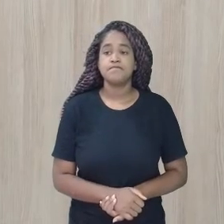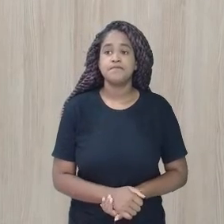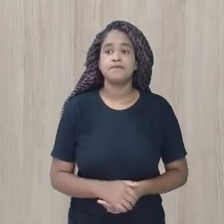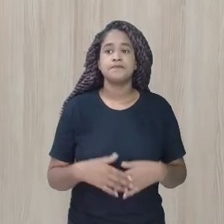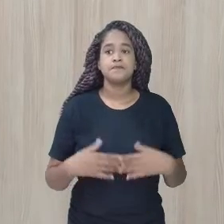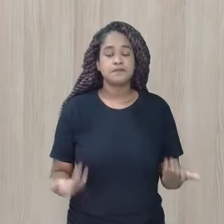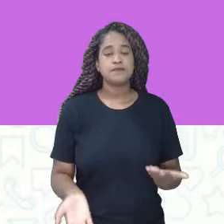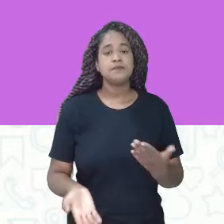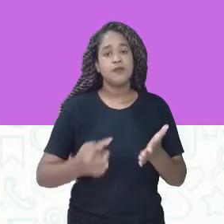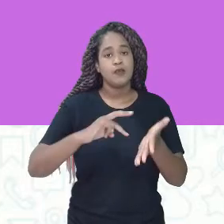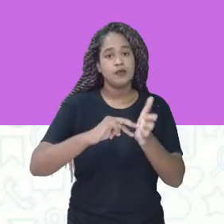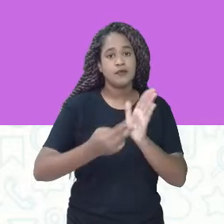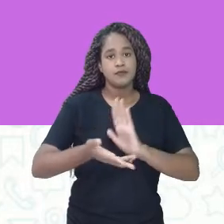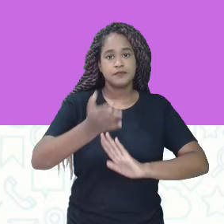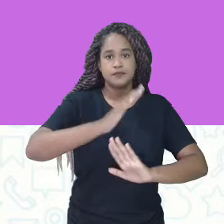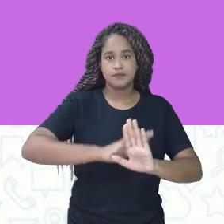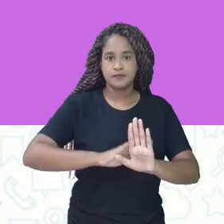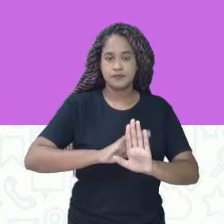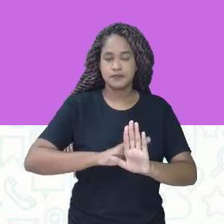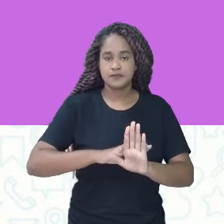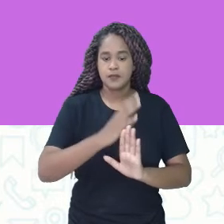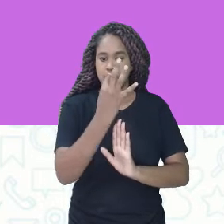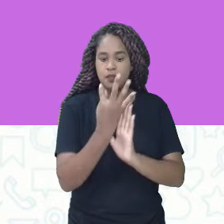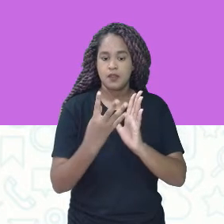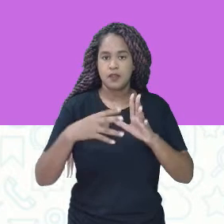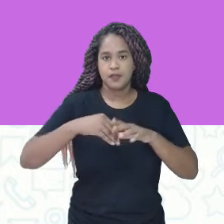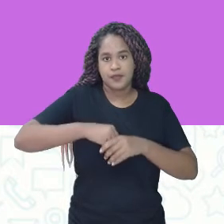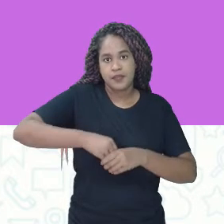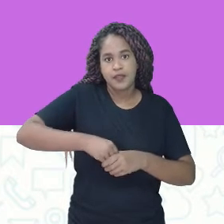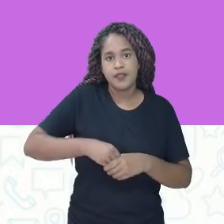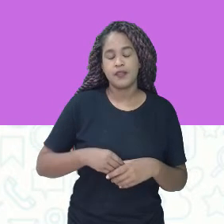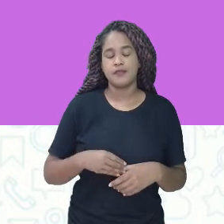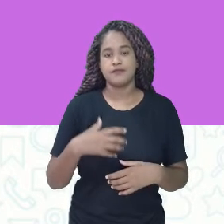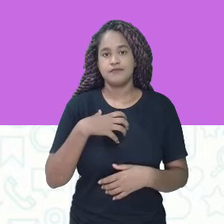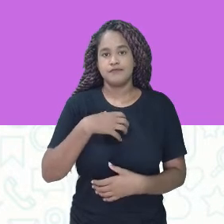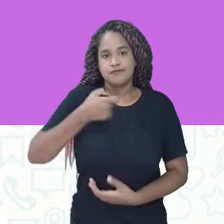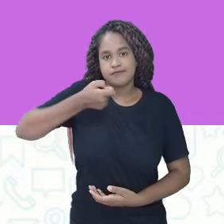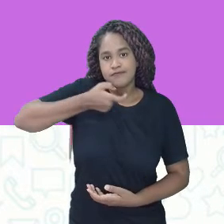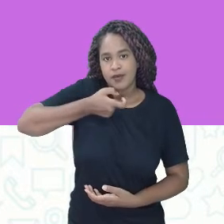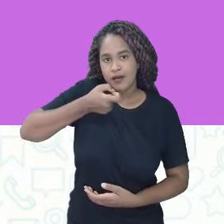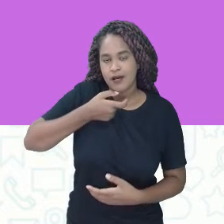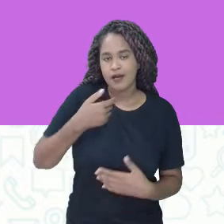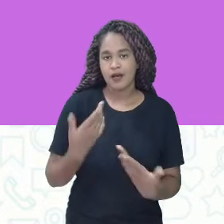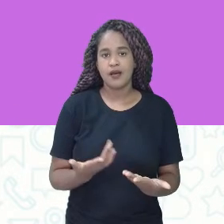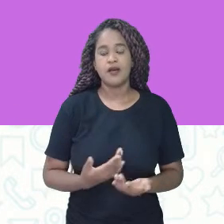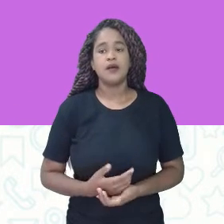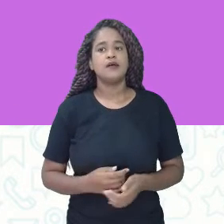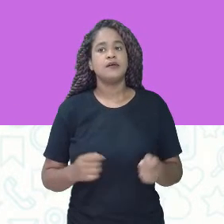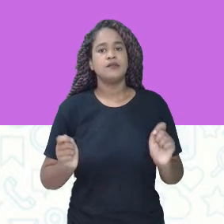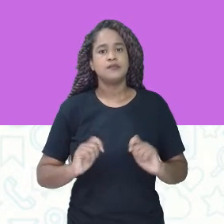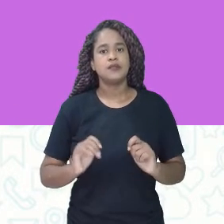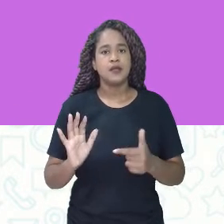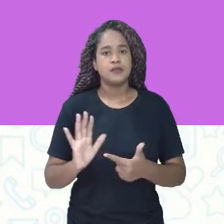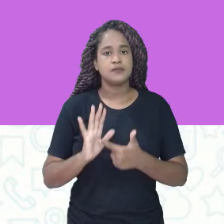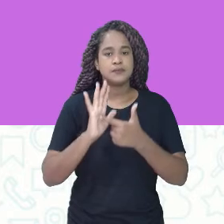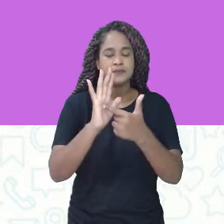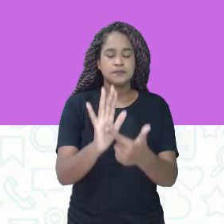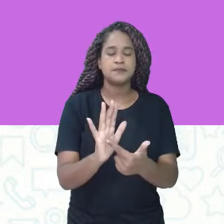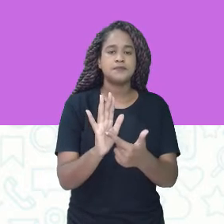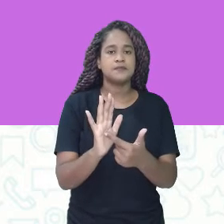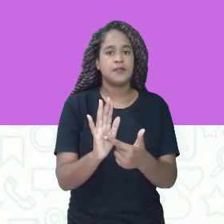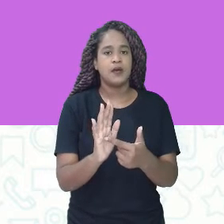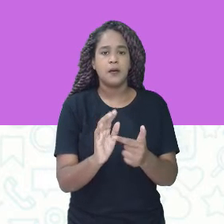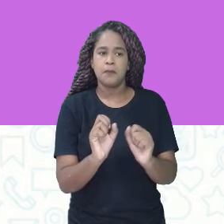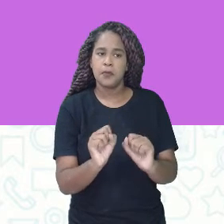ideias implícitas que produzem humor nos textos poderiam ser reveladas em uma entrevista ou em um artigo de